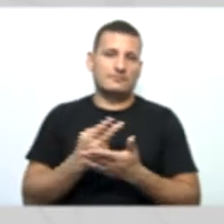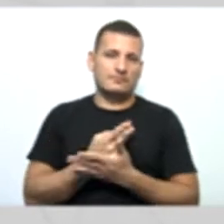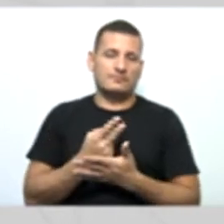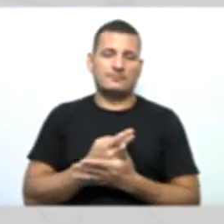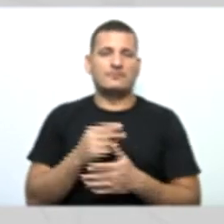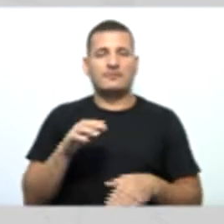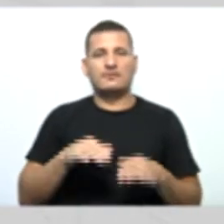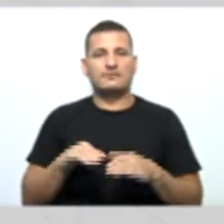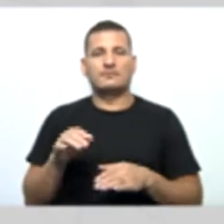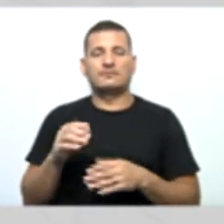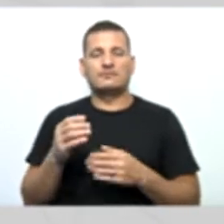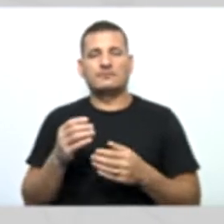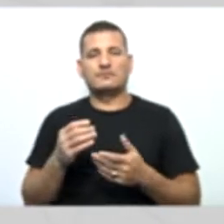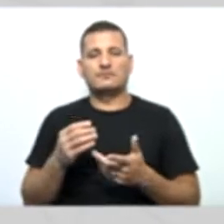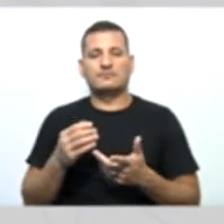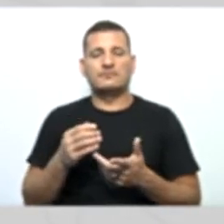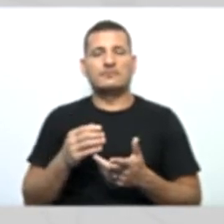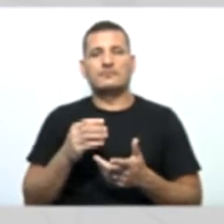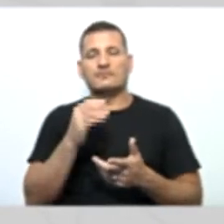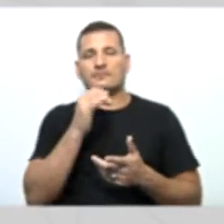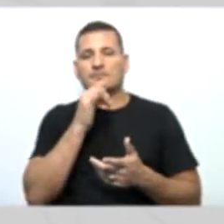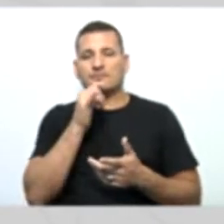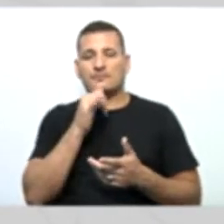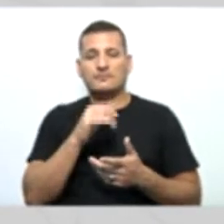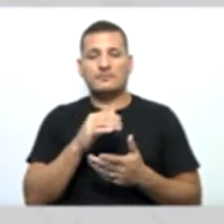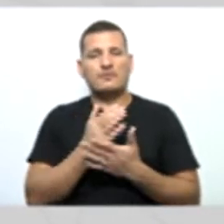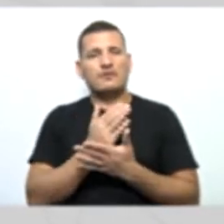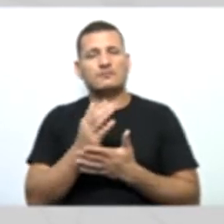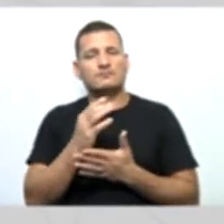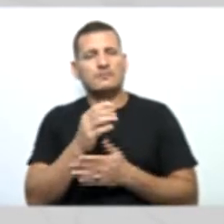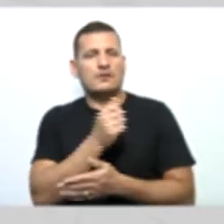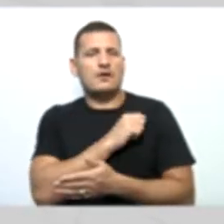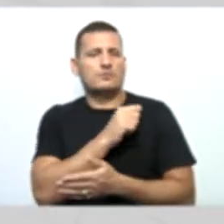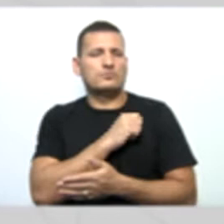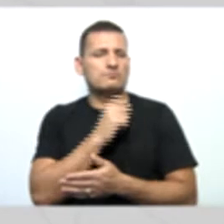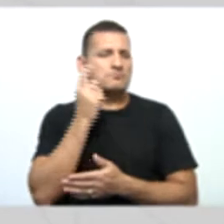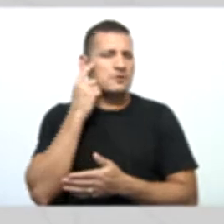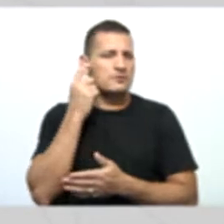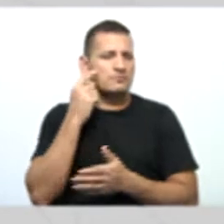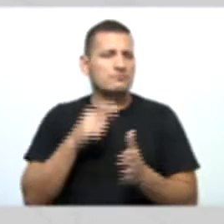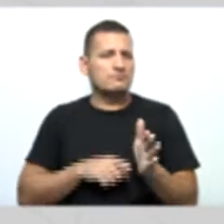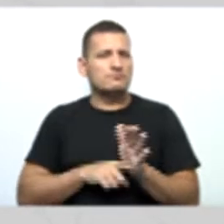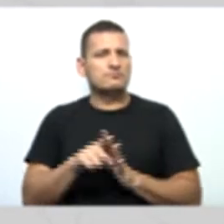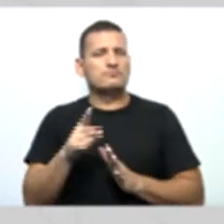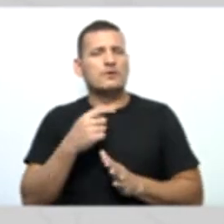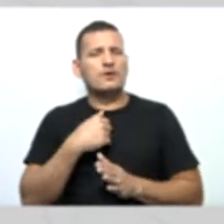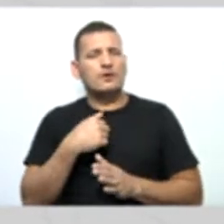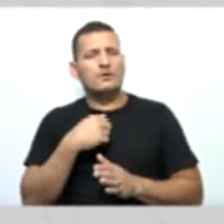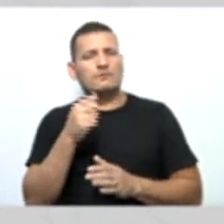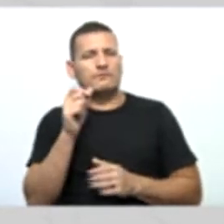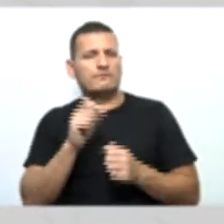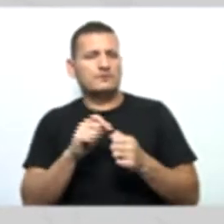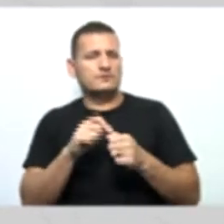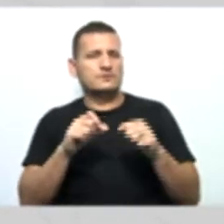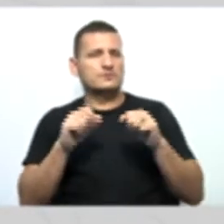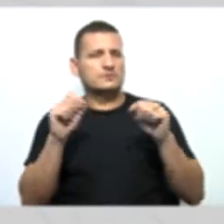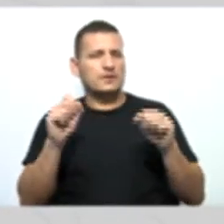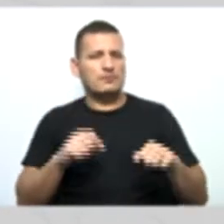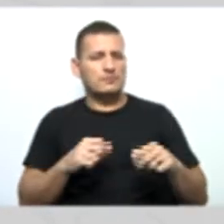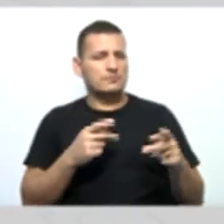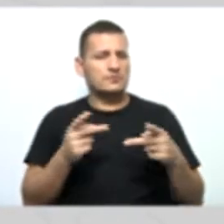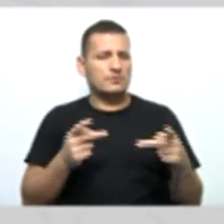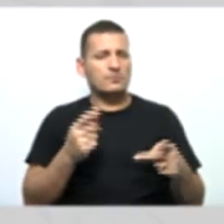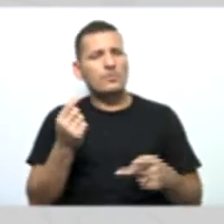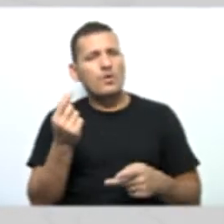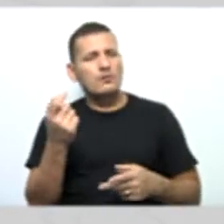também. Essa é a pergunta que muitos alunos falam. Luiz, como que eu vou cobrar? Quanto que eu vou cobrar por esse meu sistema? E